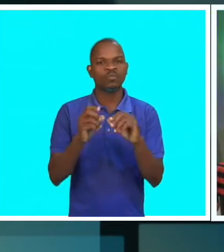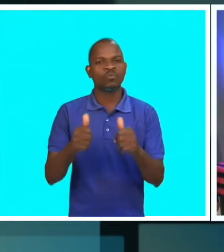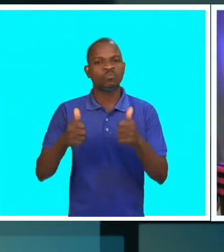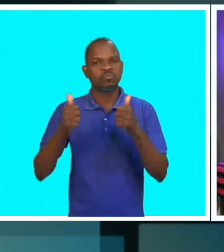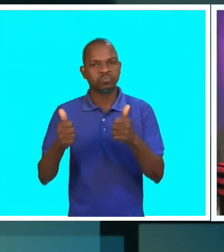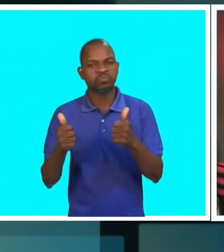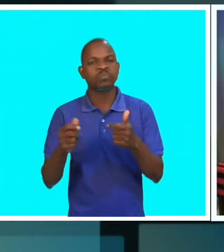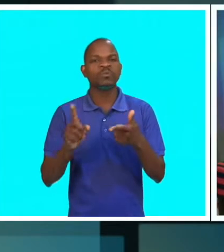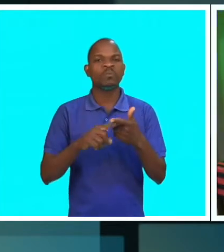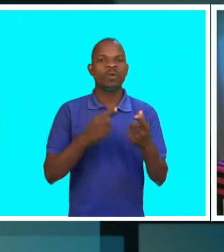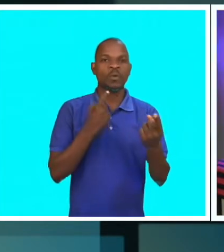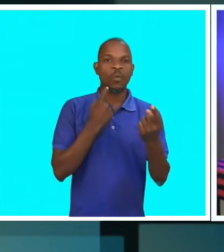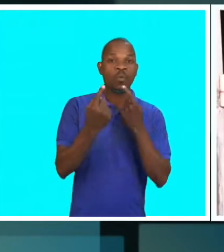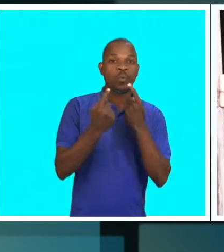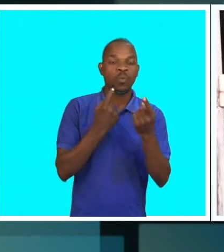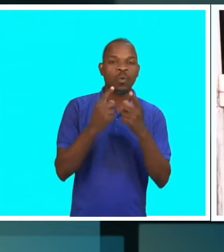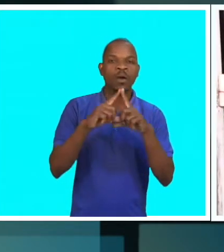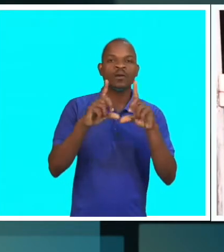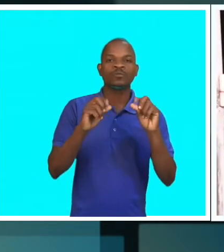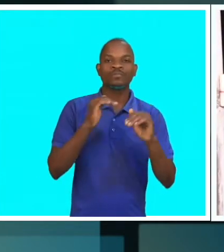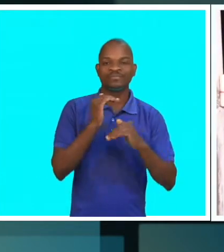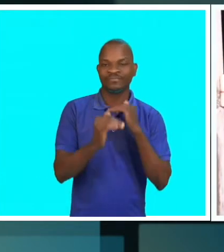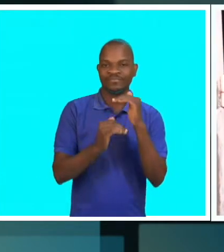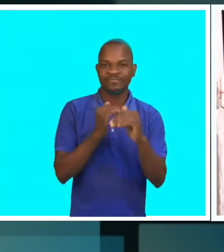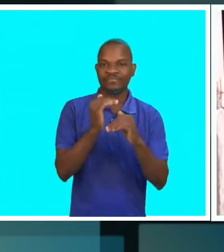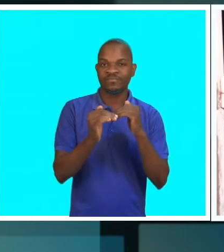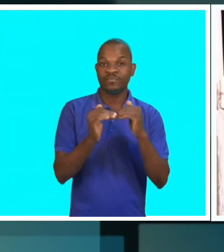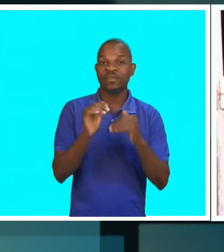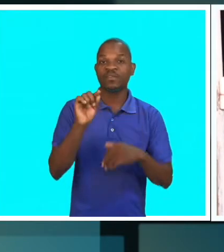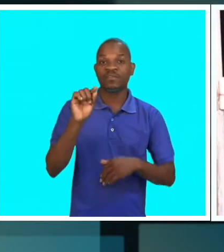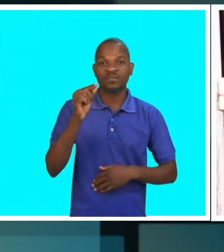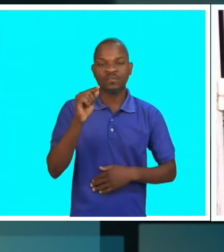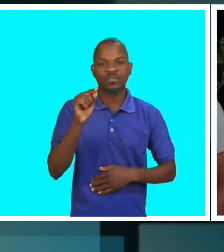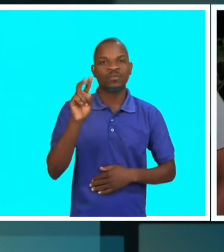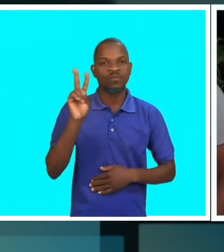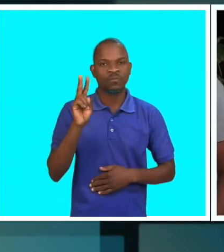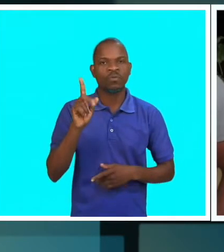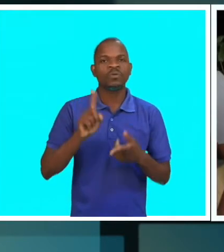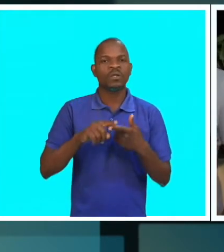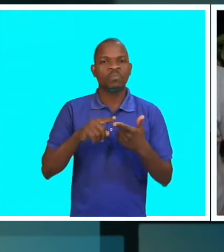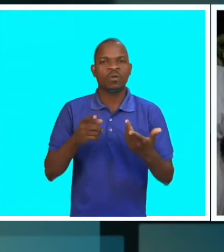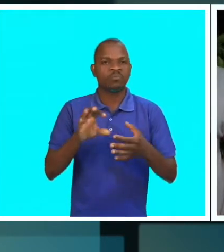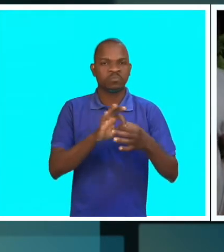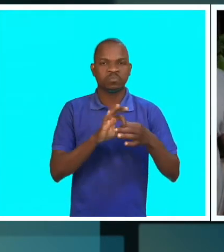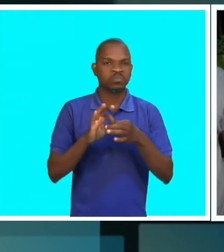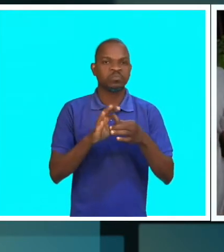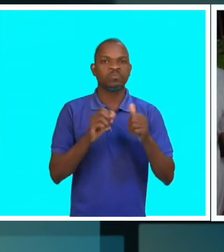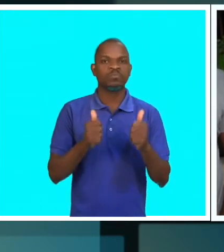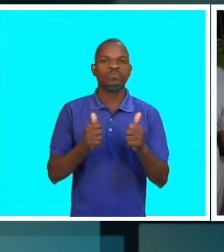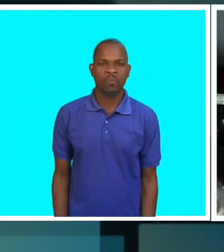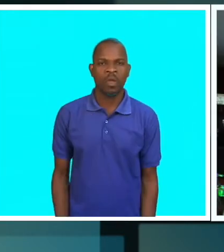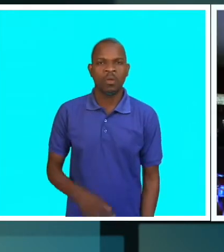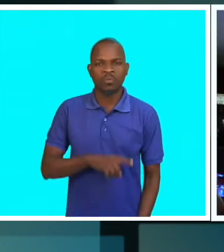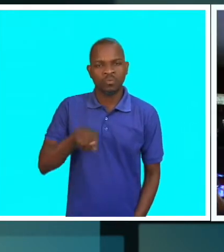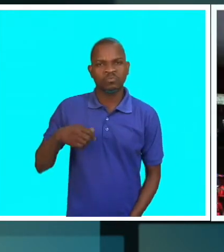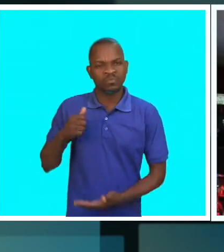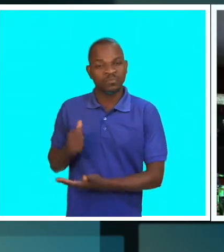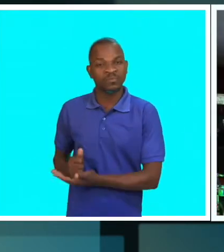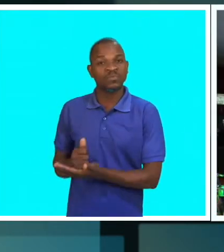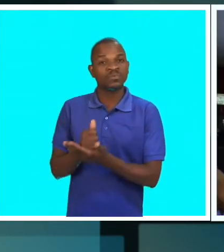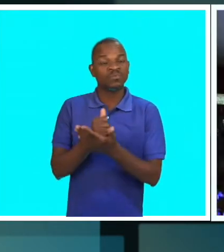ao útil ao agradável, discutir o crescimento da vila e manter vivos os laços que os unem. Vamos